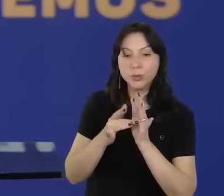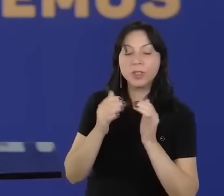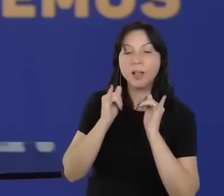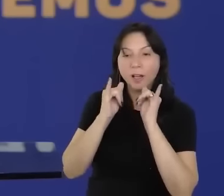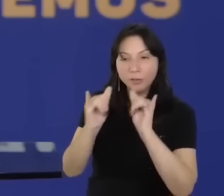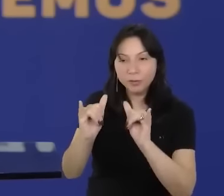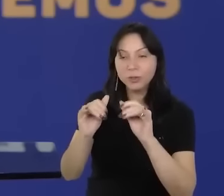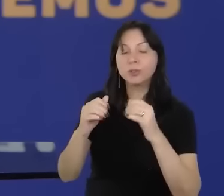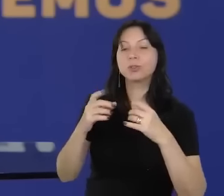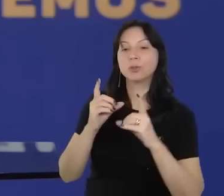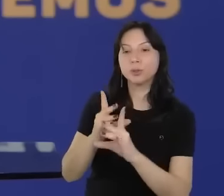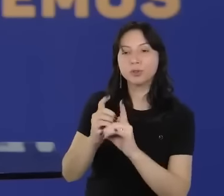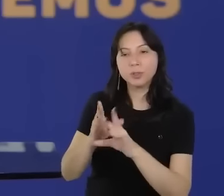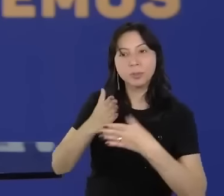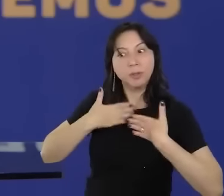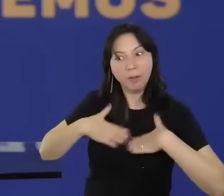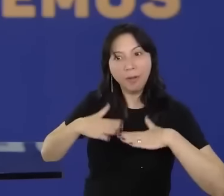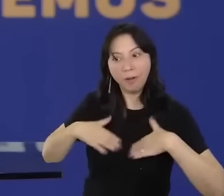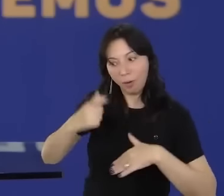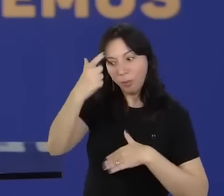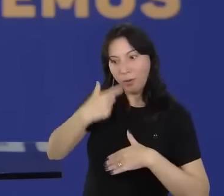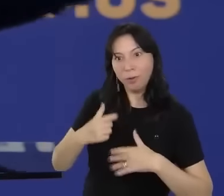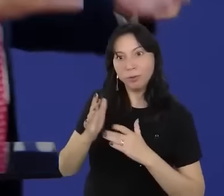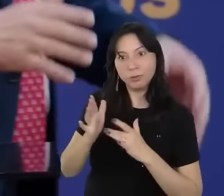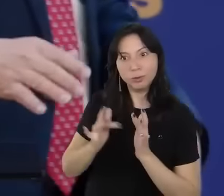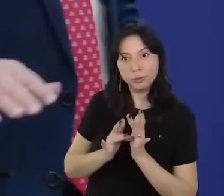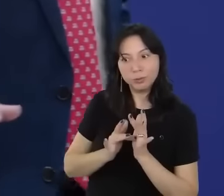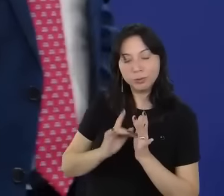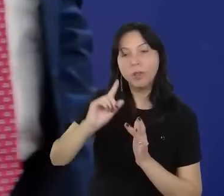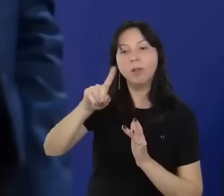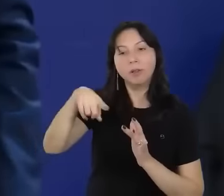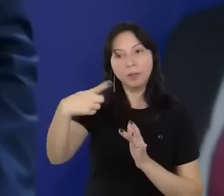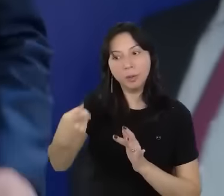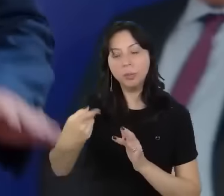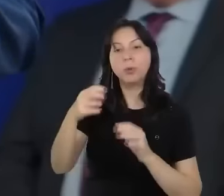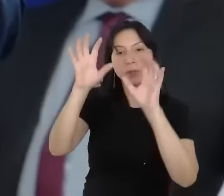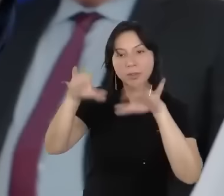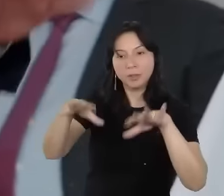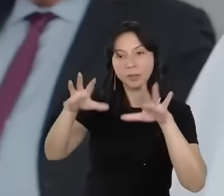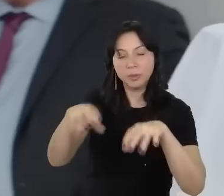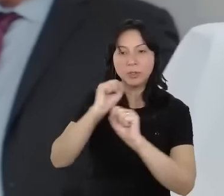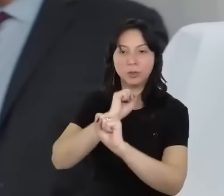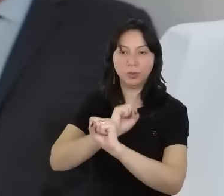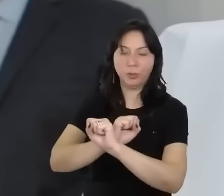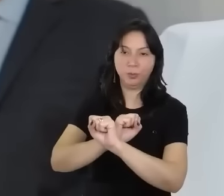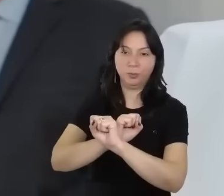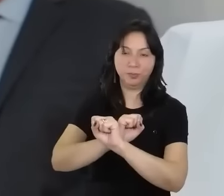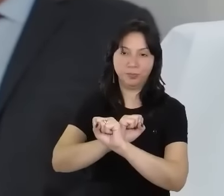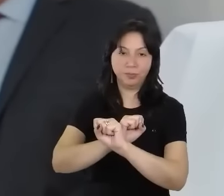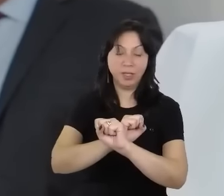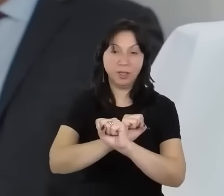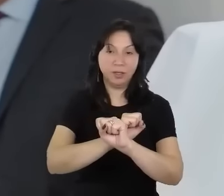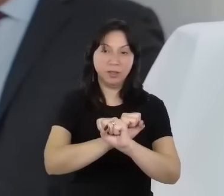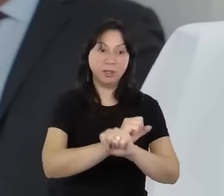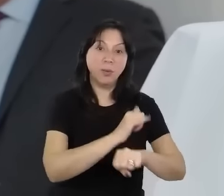tenho medo por que que Jesus muda de metodologia nas duas tempestades